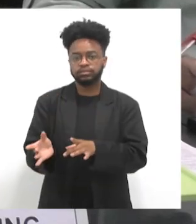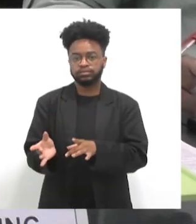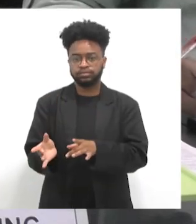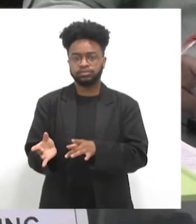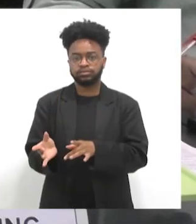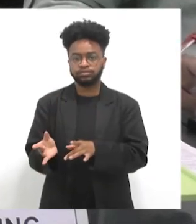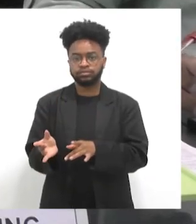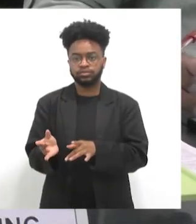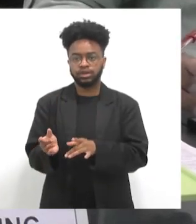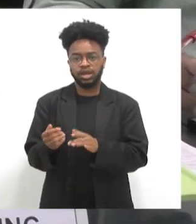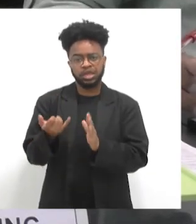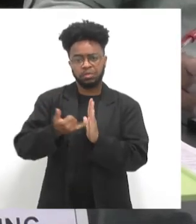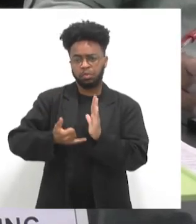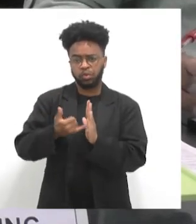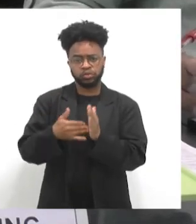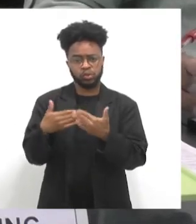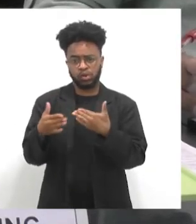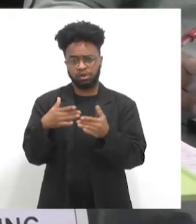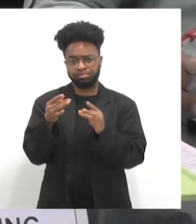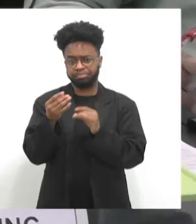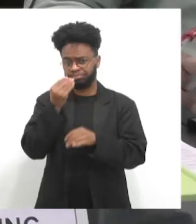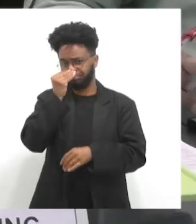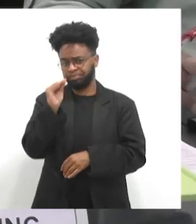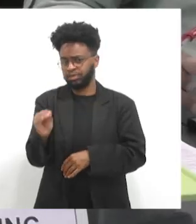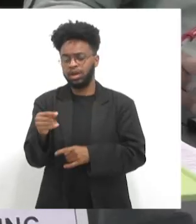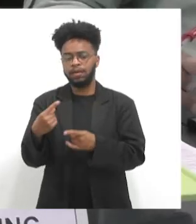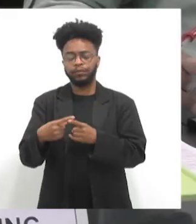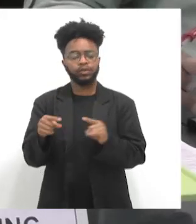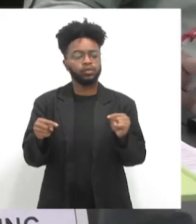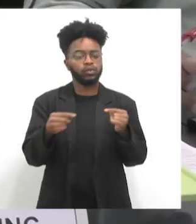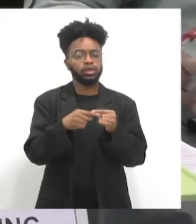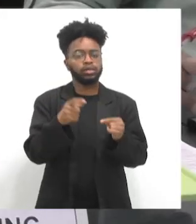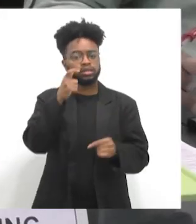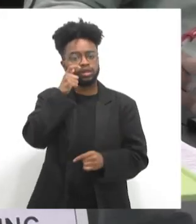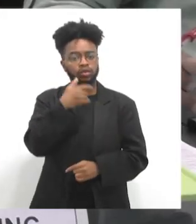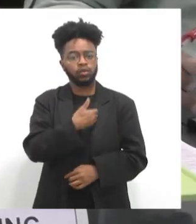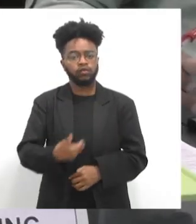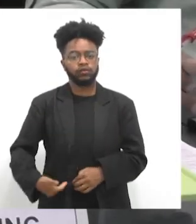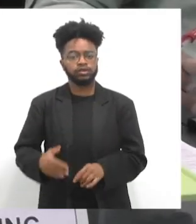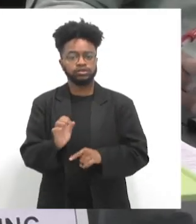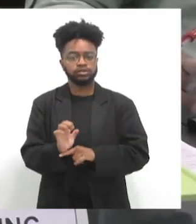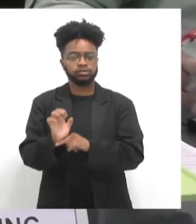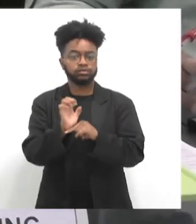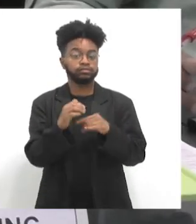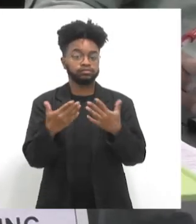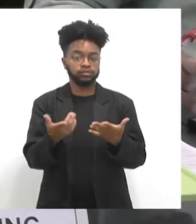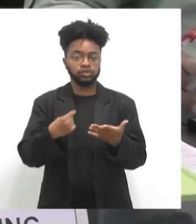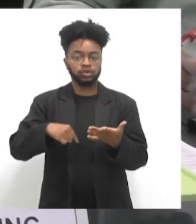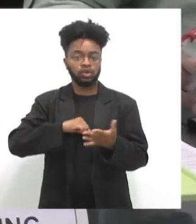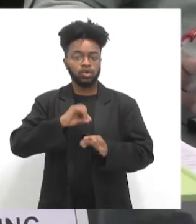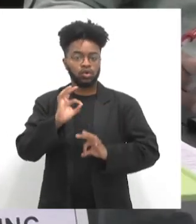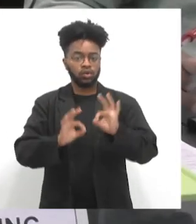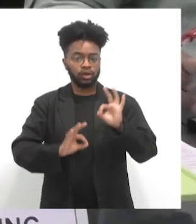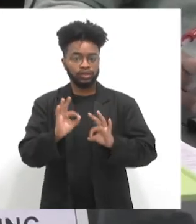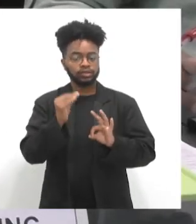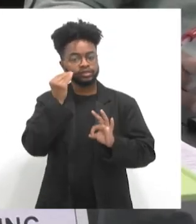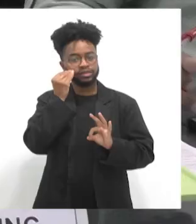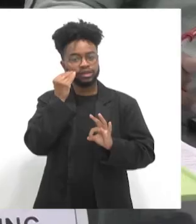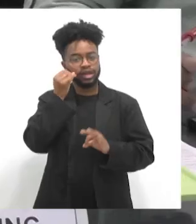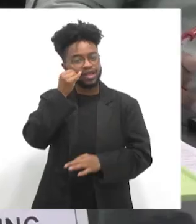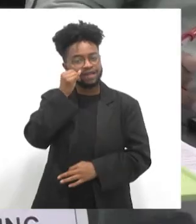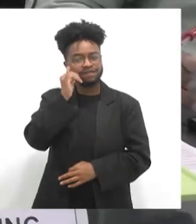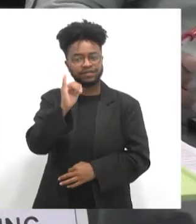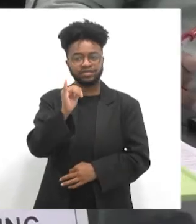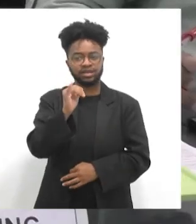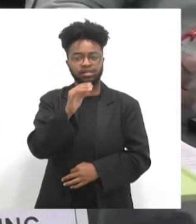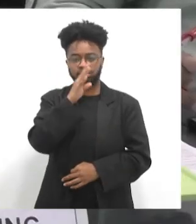de um imposto qualquer, porque seria algo de interesse do governo estadual. Então, a gente fez esse casamento para não ficar